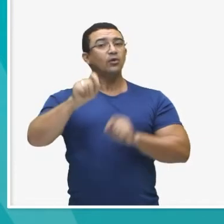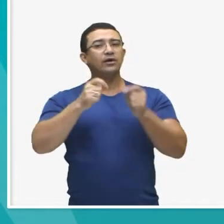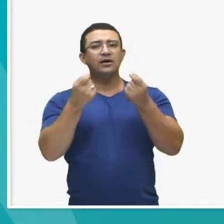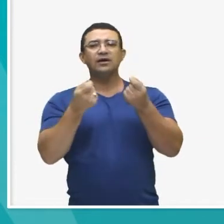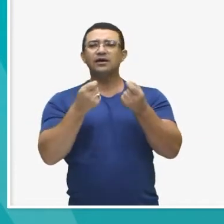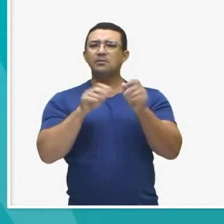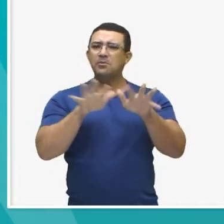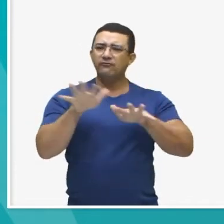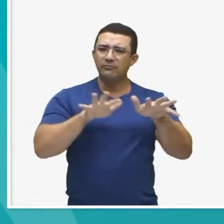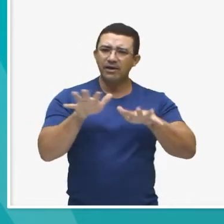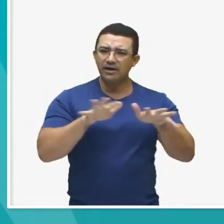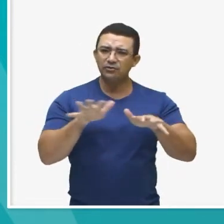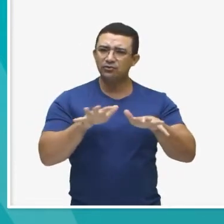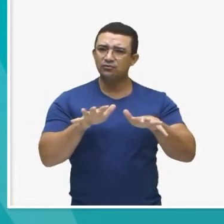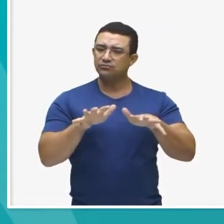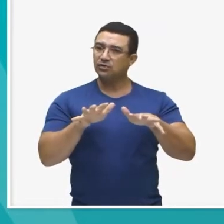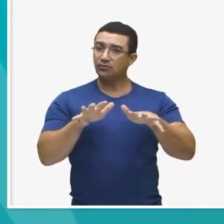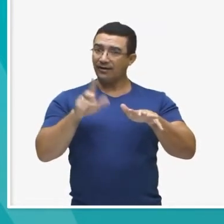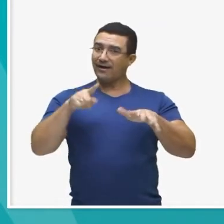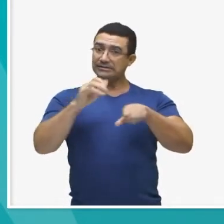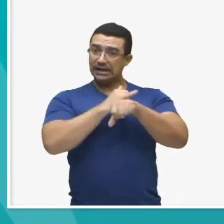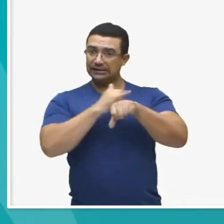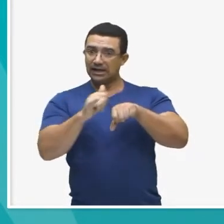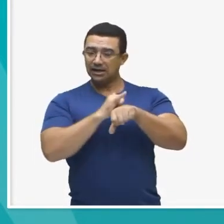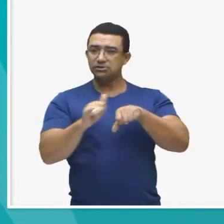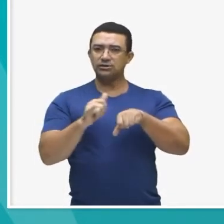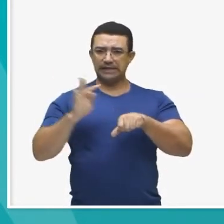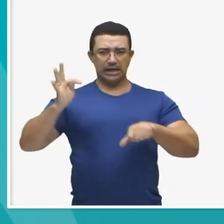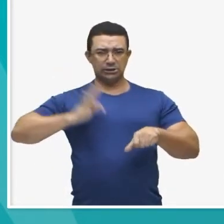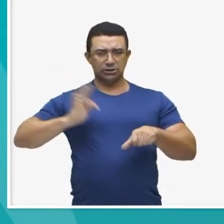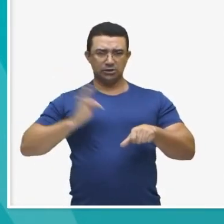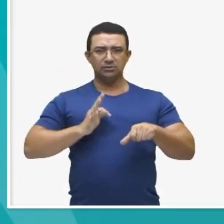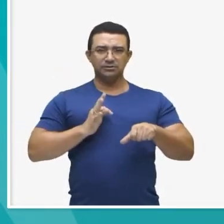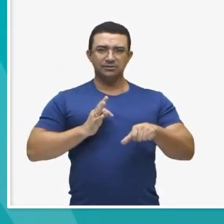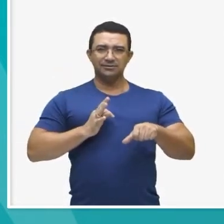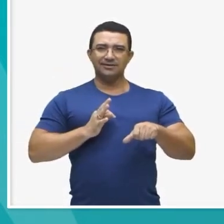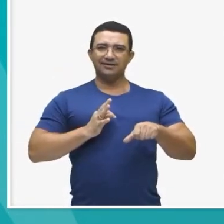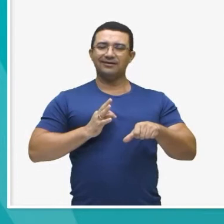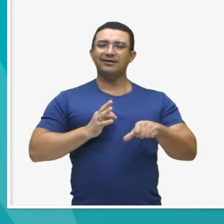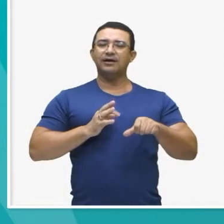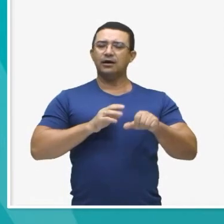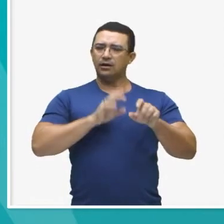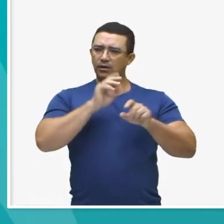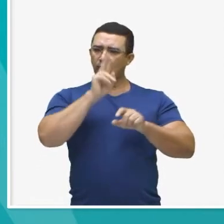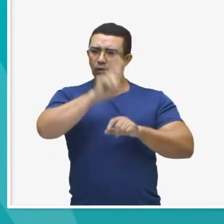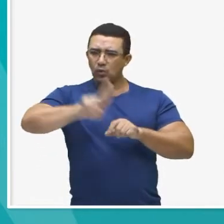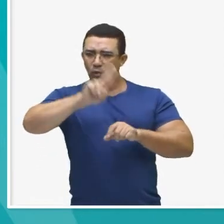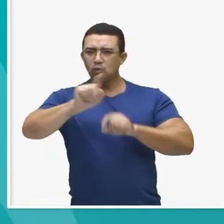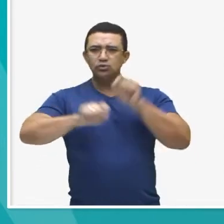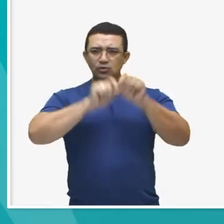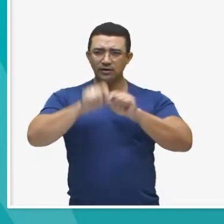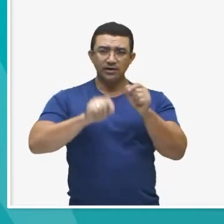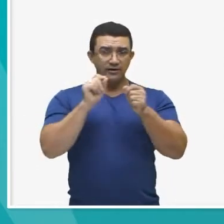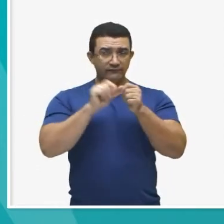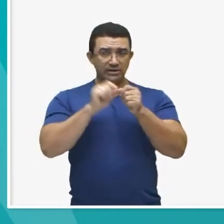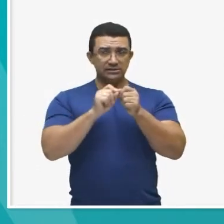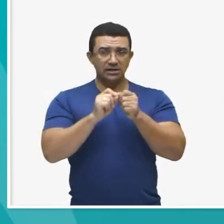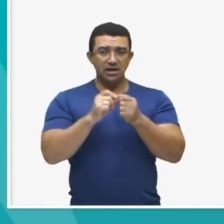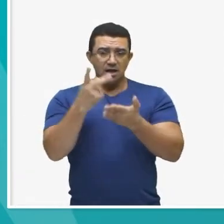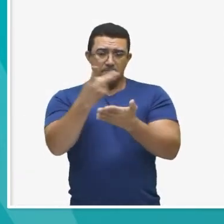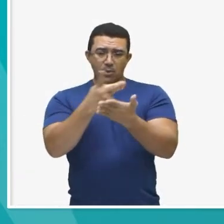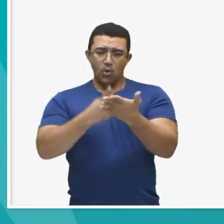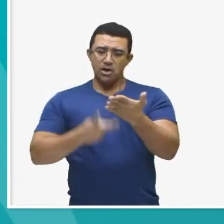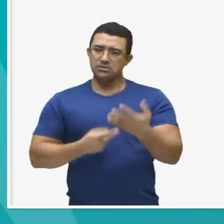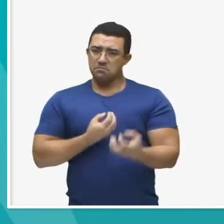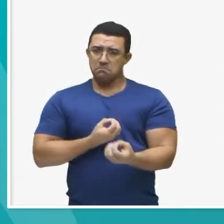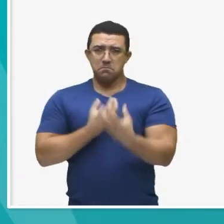são recursos de agrado popular. A gente tem aqui um trechinho desse poema para mostrar para vocês o que é a redondilha, tá? Então eu